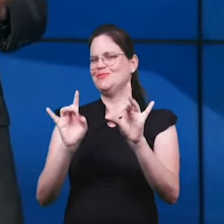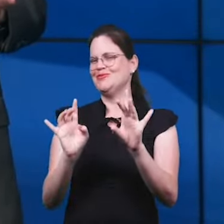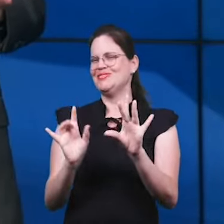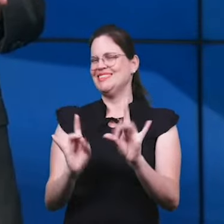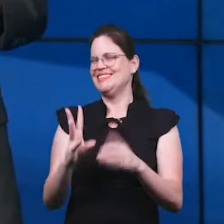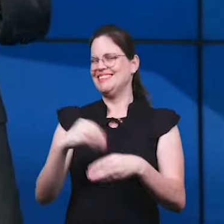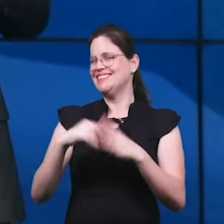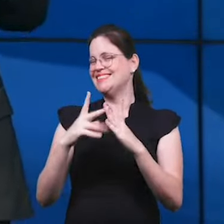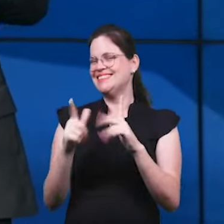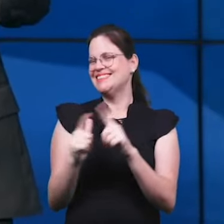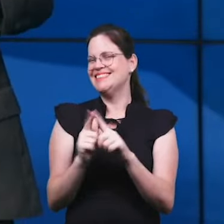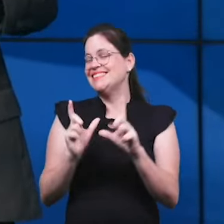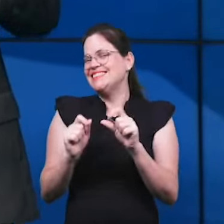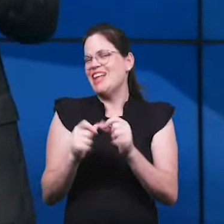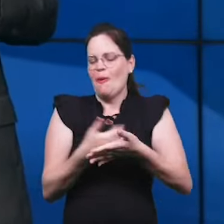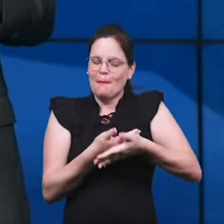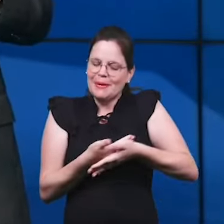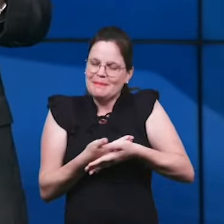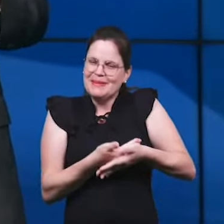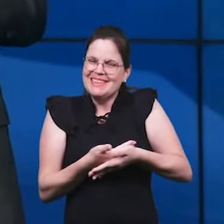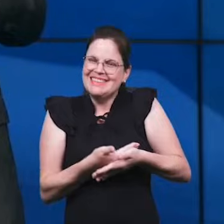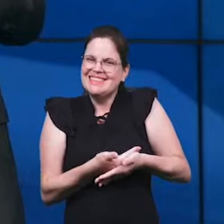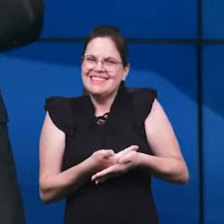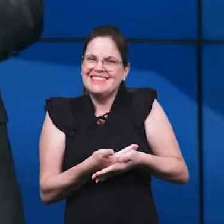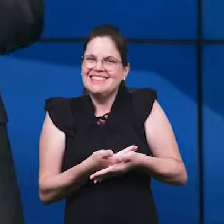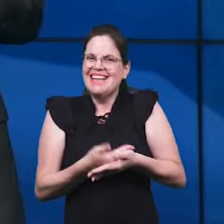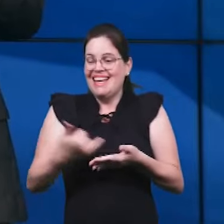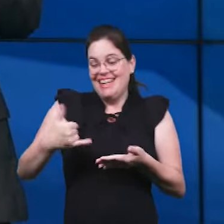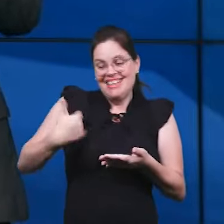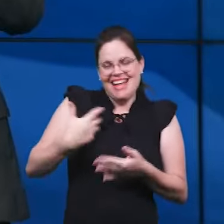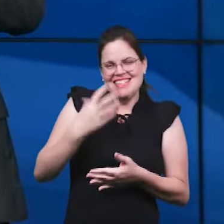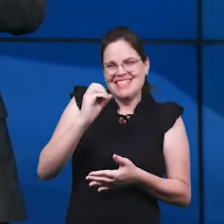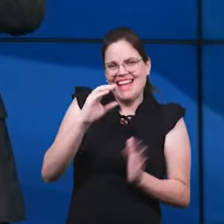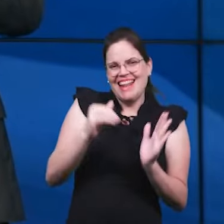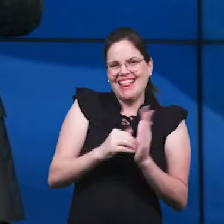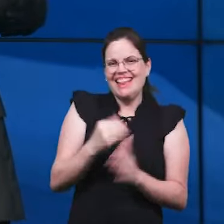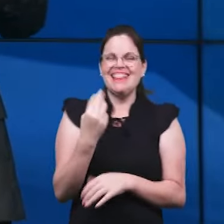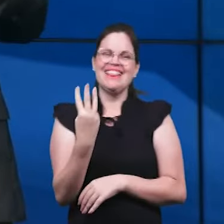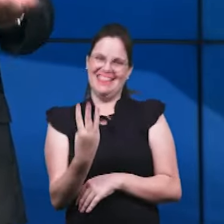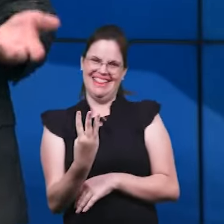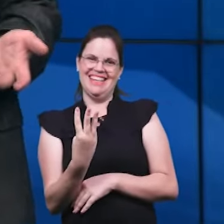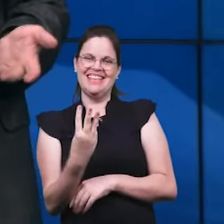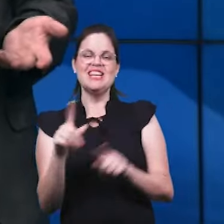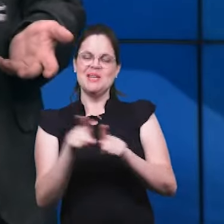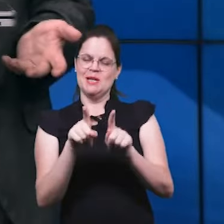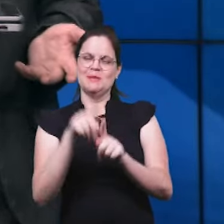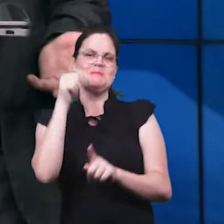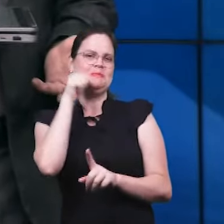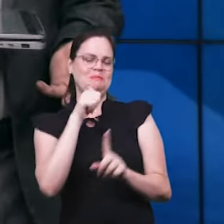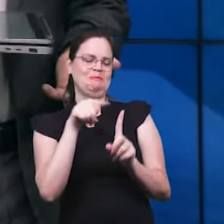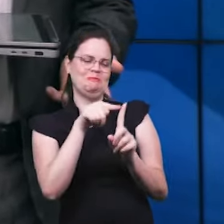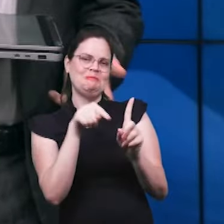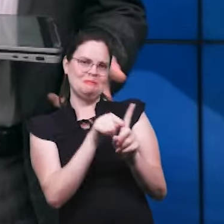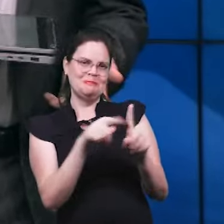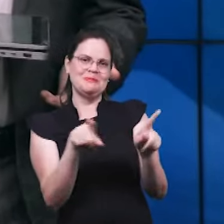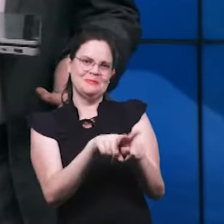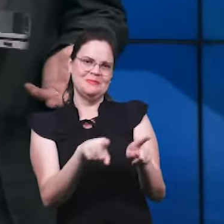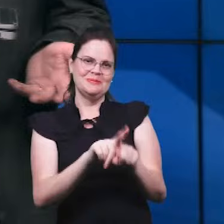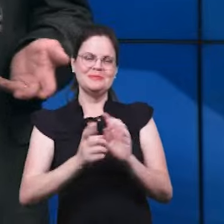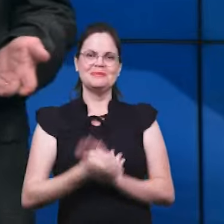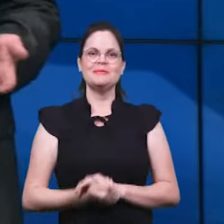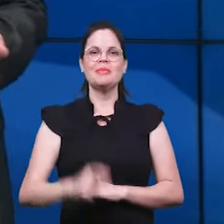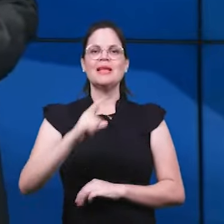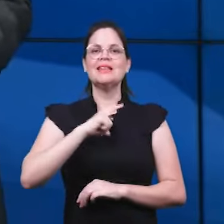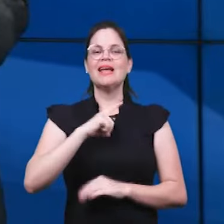temos nas igrejas, que é a classe de bebês, ou seja, de crianças de 0 a 3 anos e mais irmãs gestantes. E nós